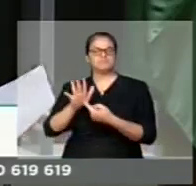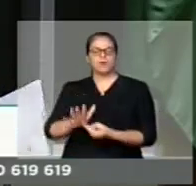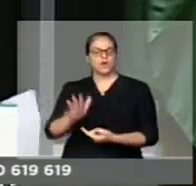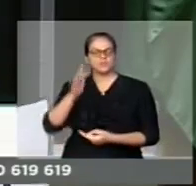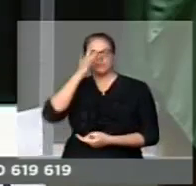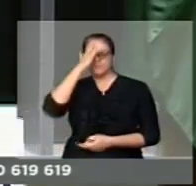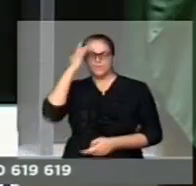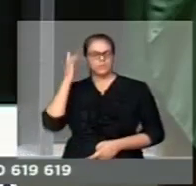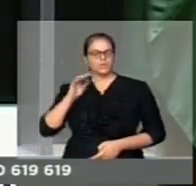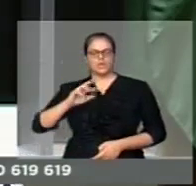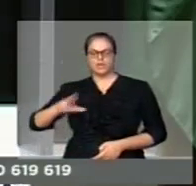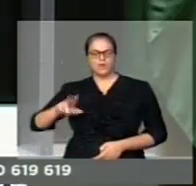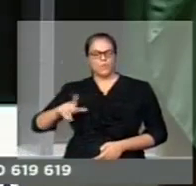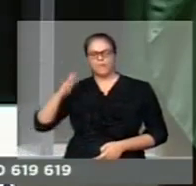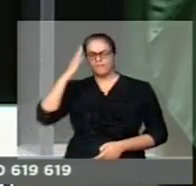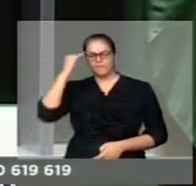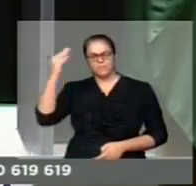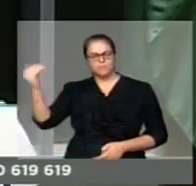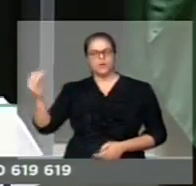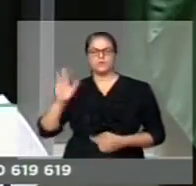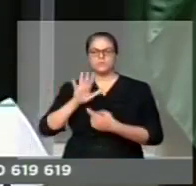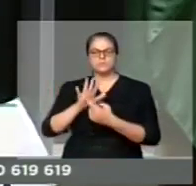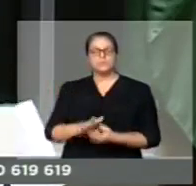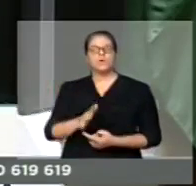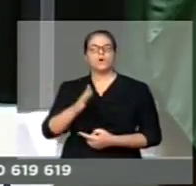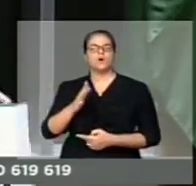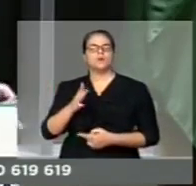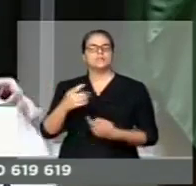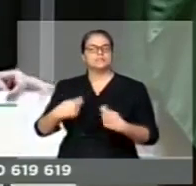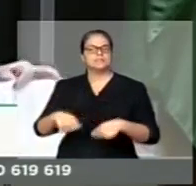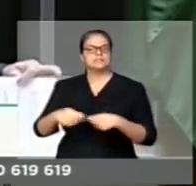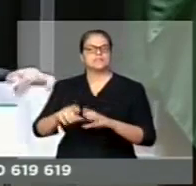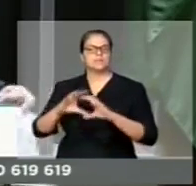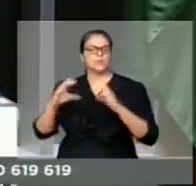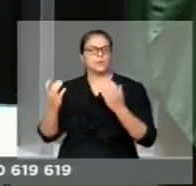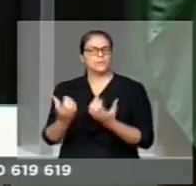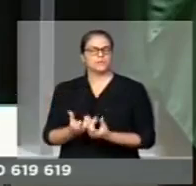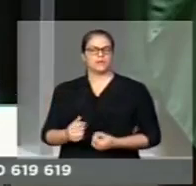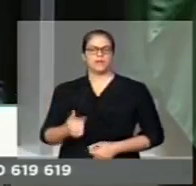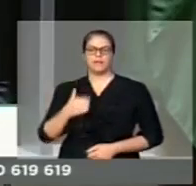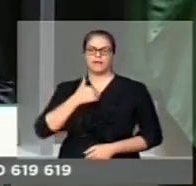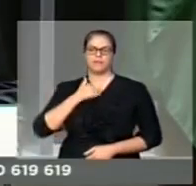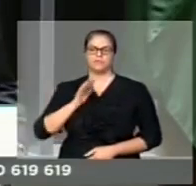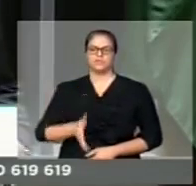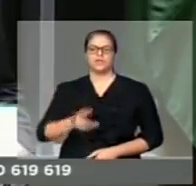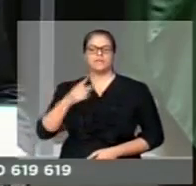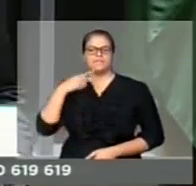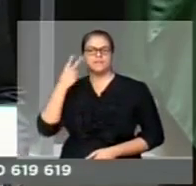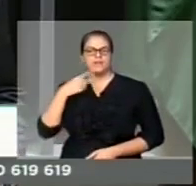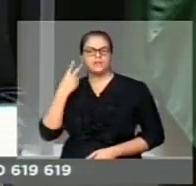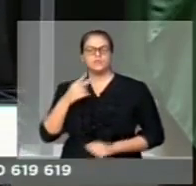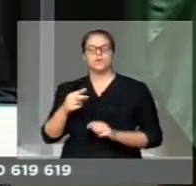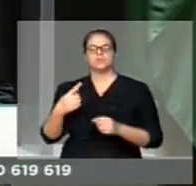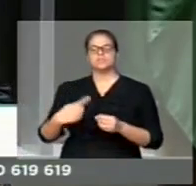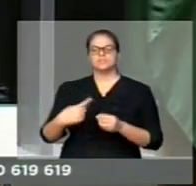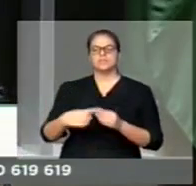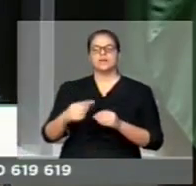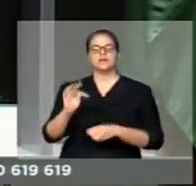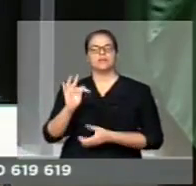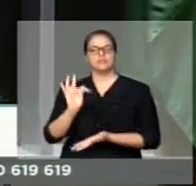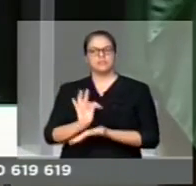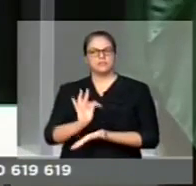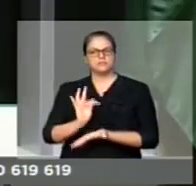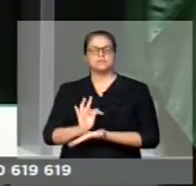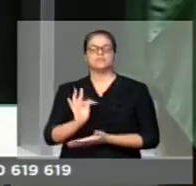das comunidades. Eu tive a oportunidade de ser vereador da cidade de Teresina e posso aqui destacar